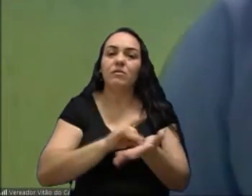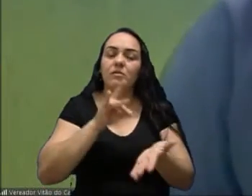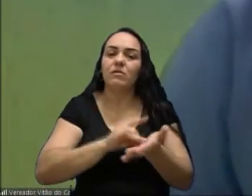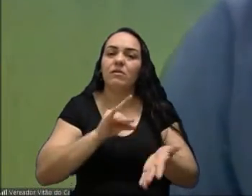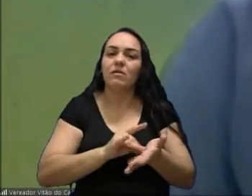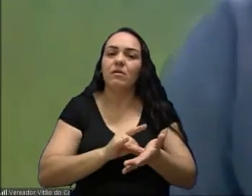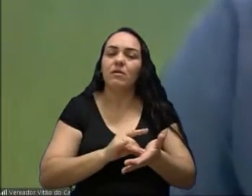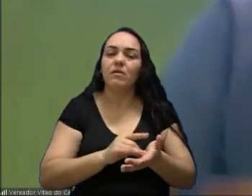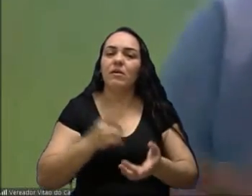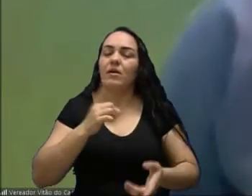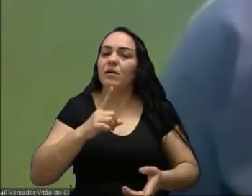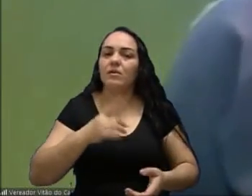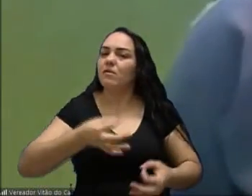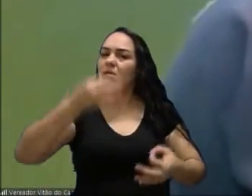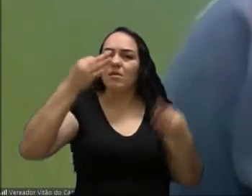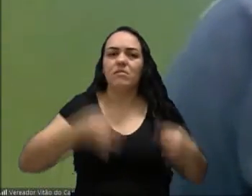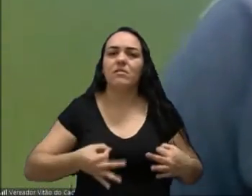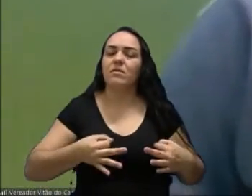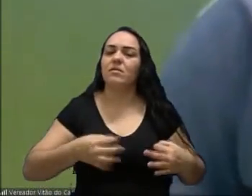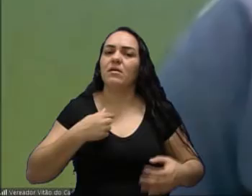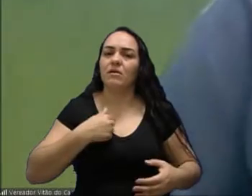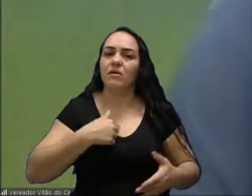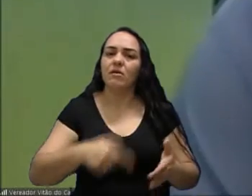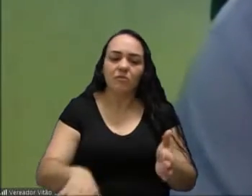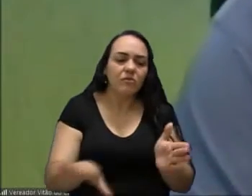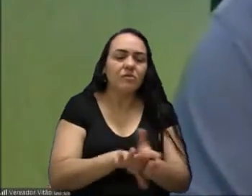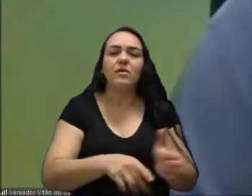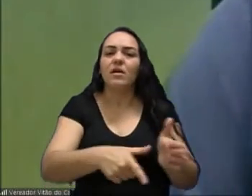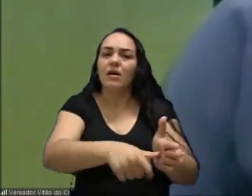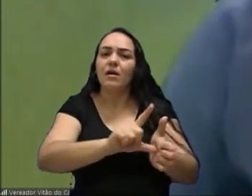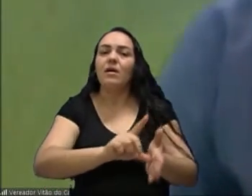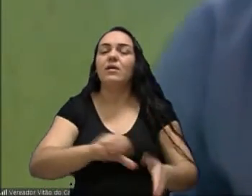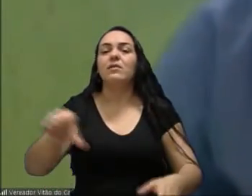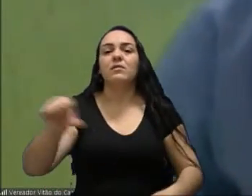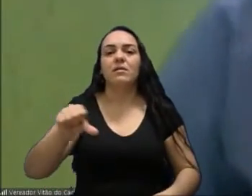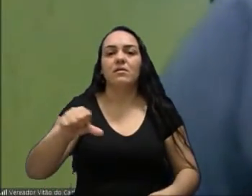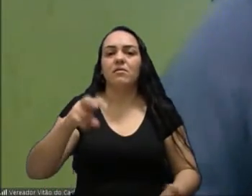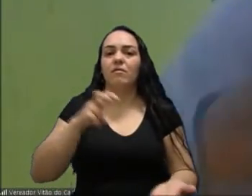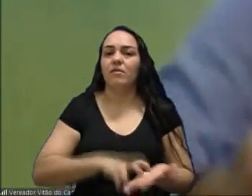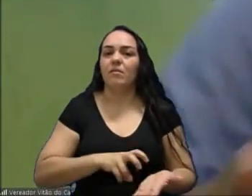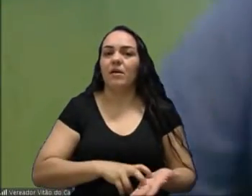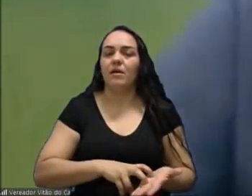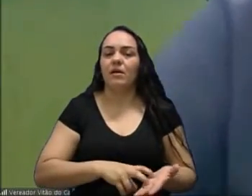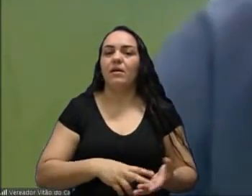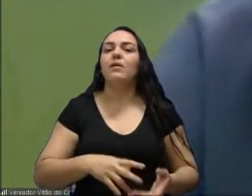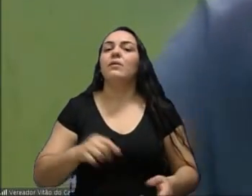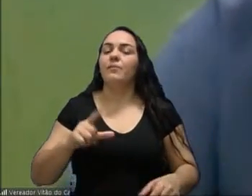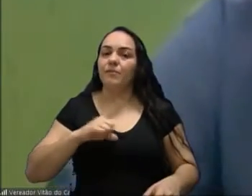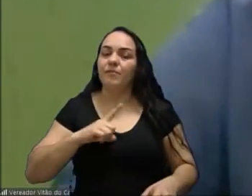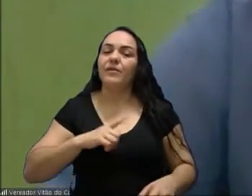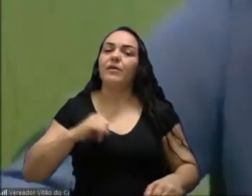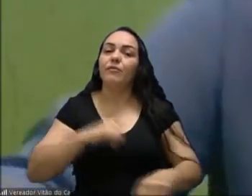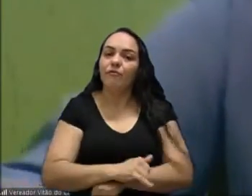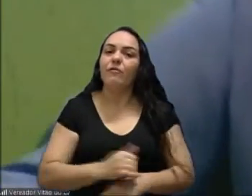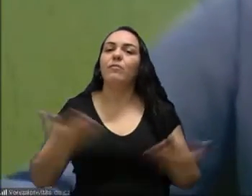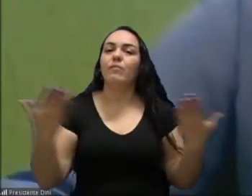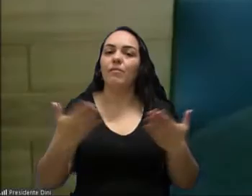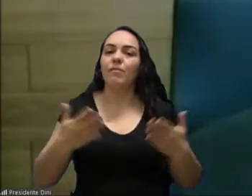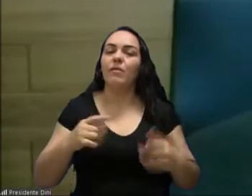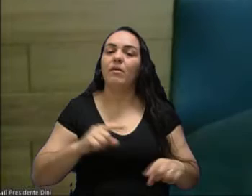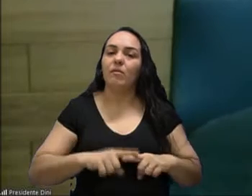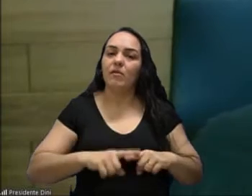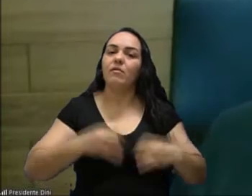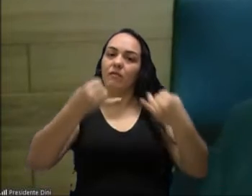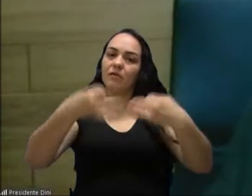injusto eu que cheguei aqui antes das nove da manhã oito e pouco ficar com uma falta agora mas eu vou fazer minha justificativa pra você e